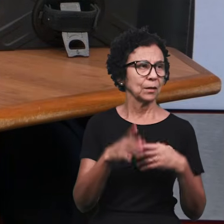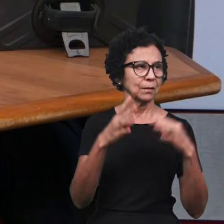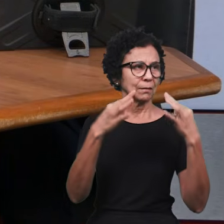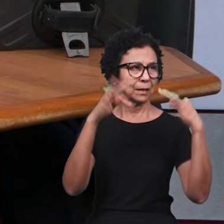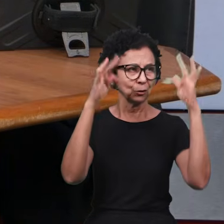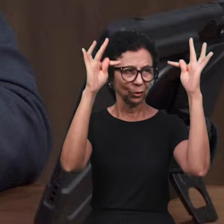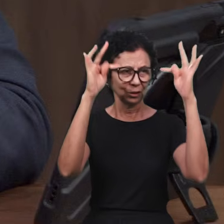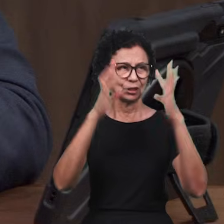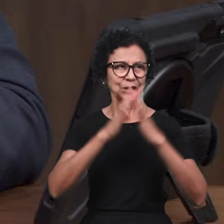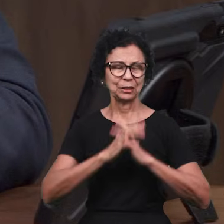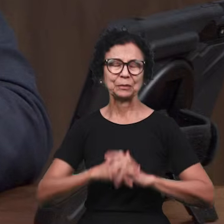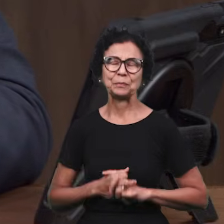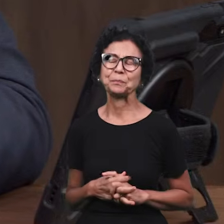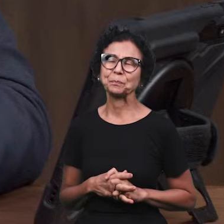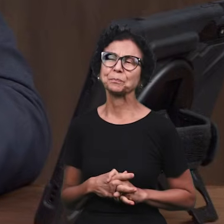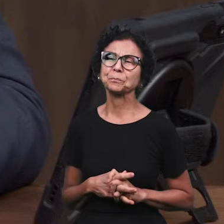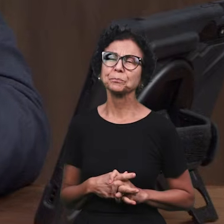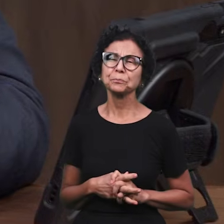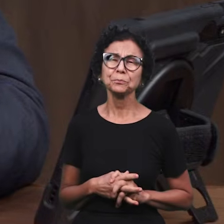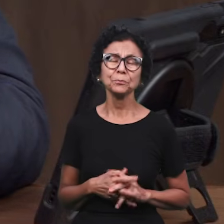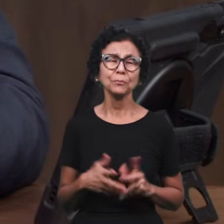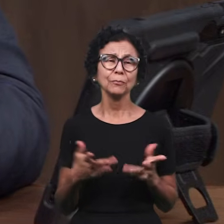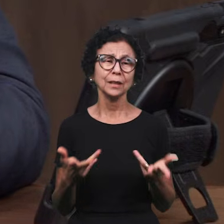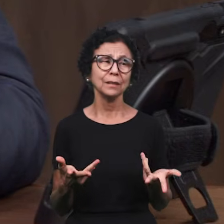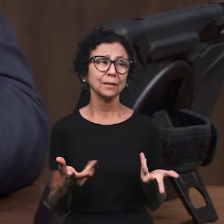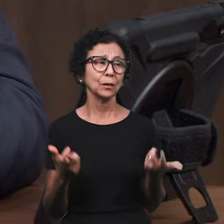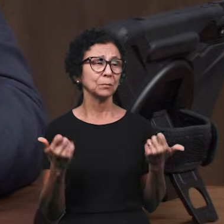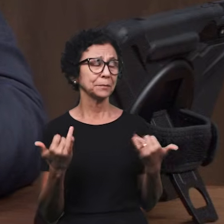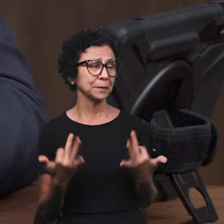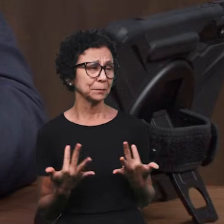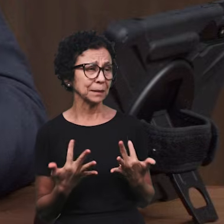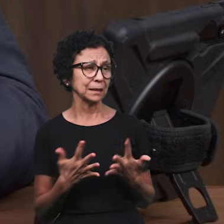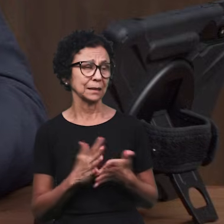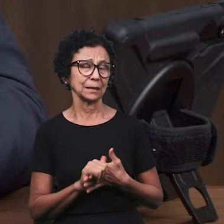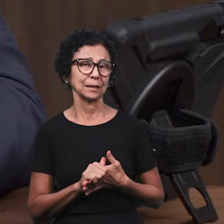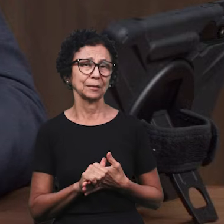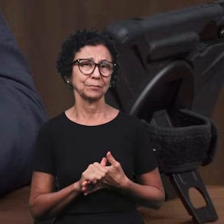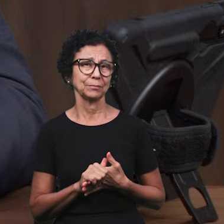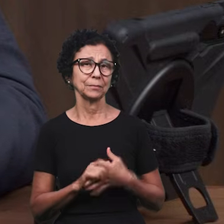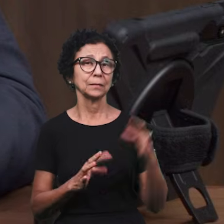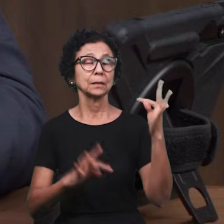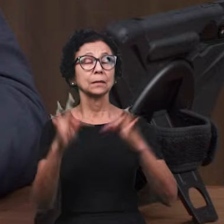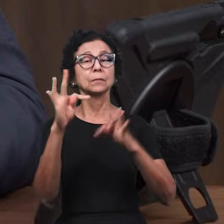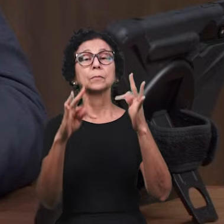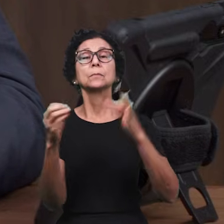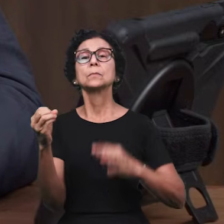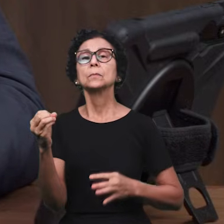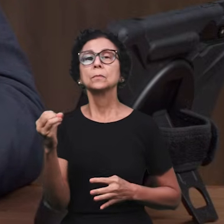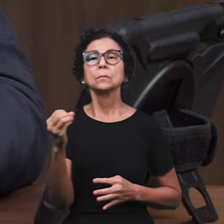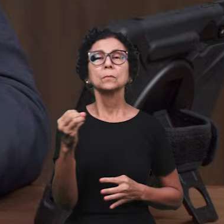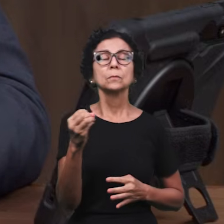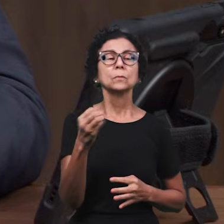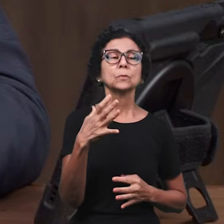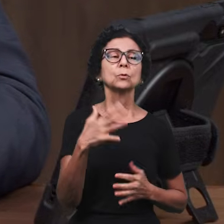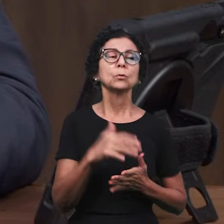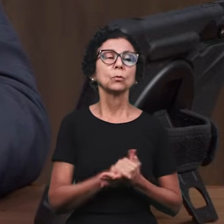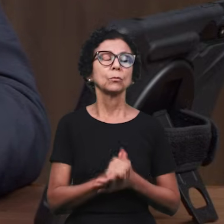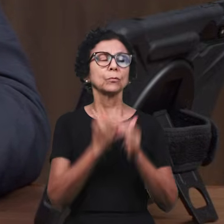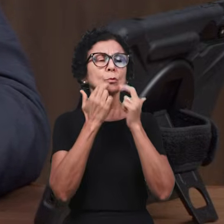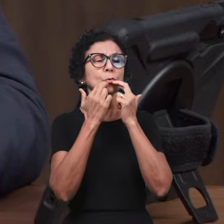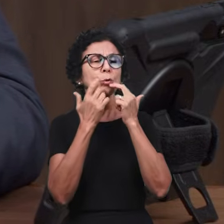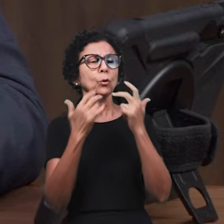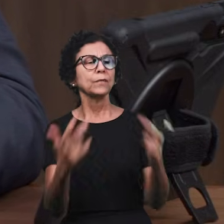certeza. E explicar o que tem de novo de tratamento que ainda não